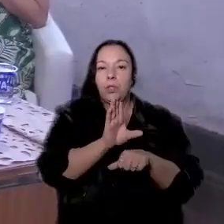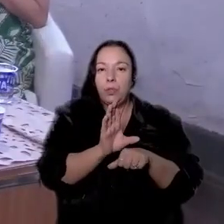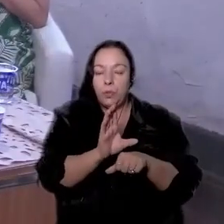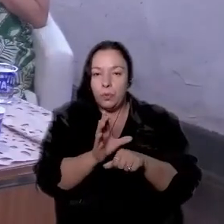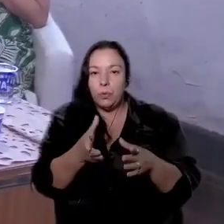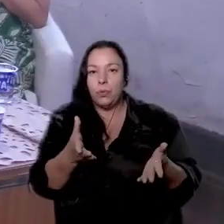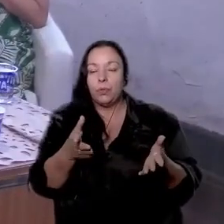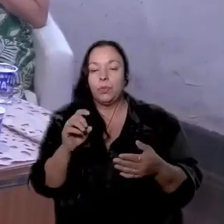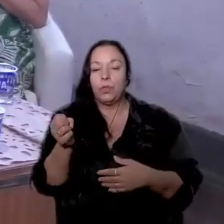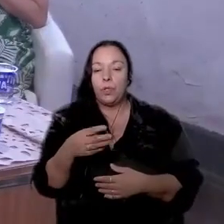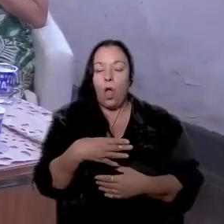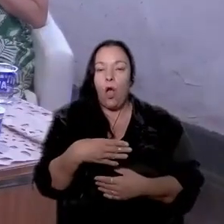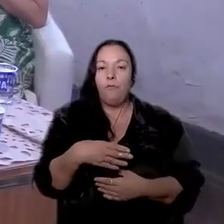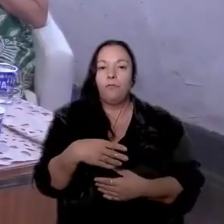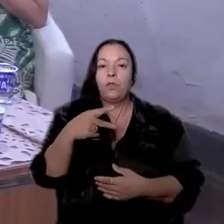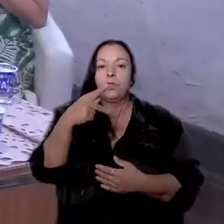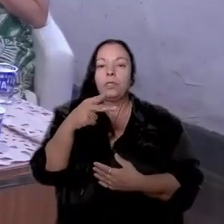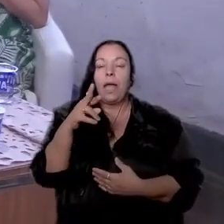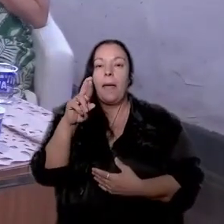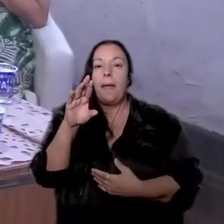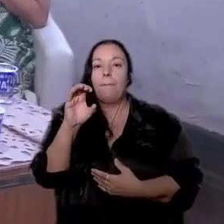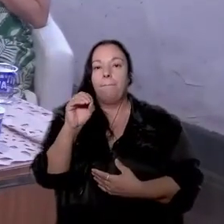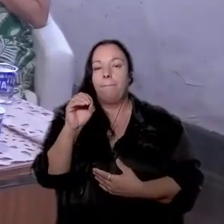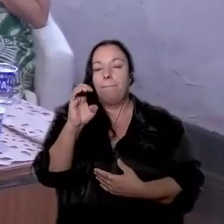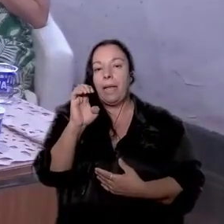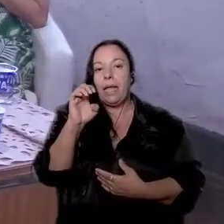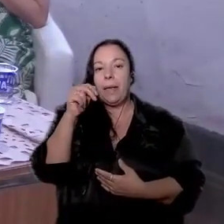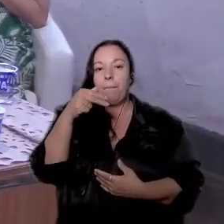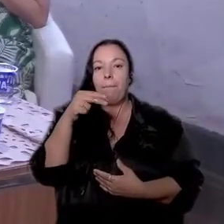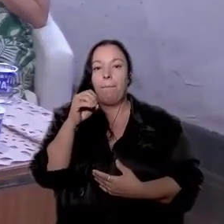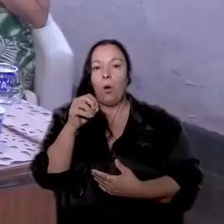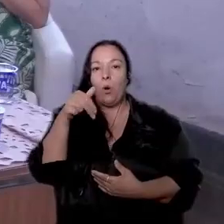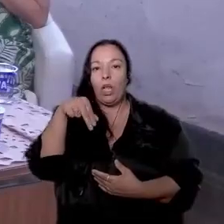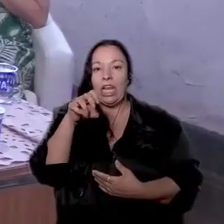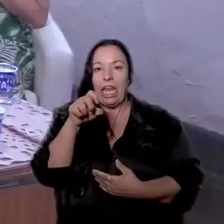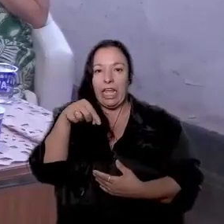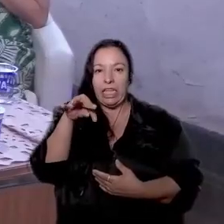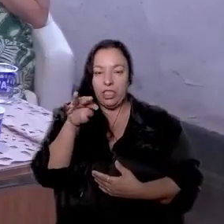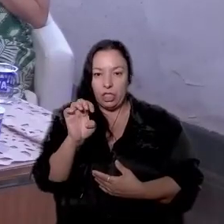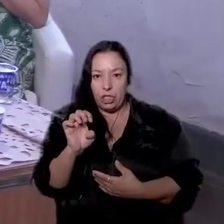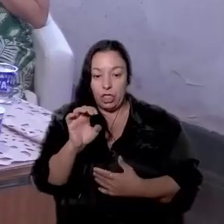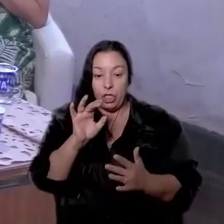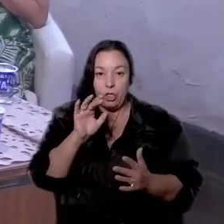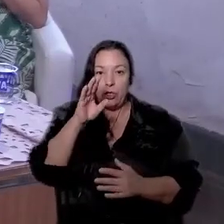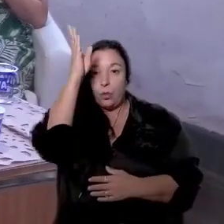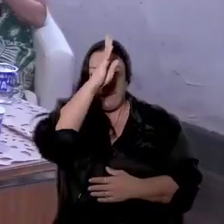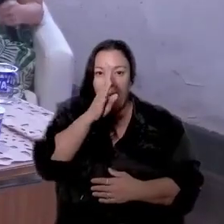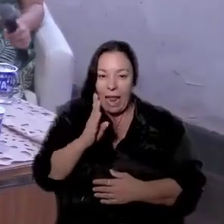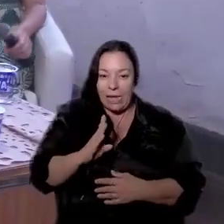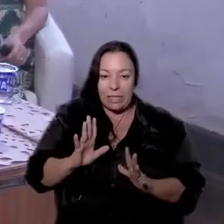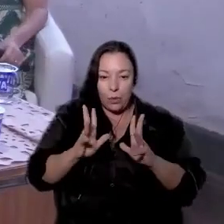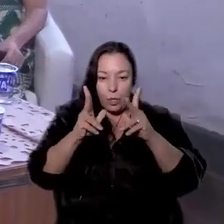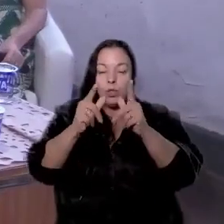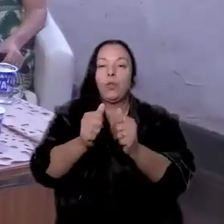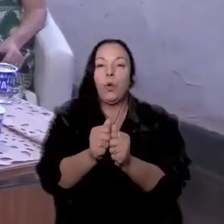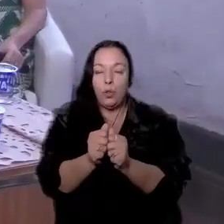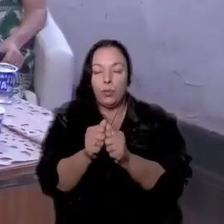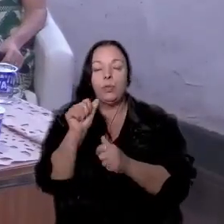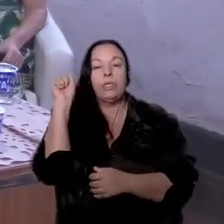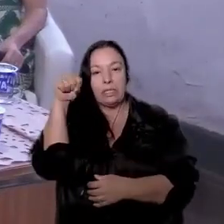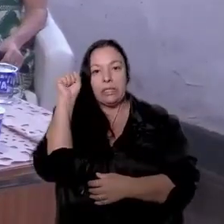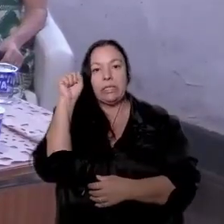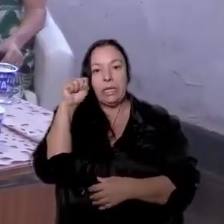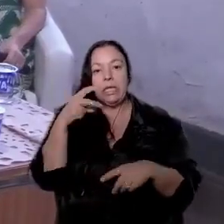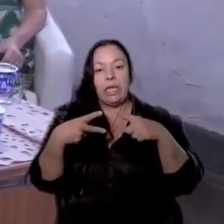novos proponentes e produtores menores no Brasil como um todo? Isso já é perceptível? Sim, é perceptível as